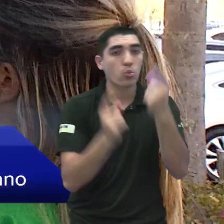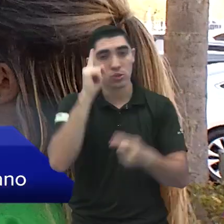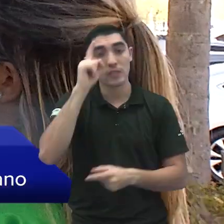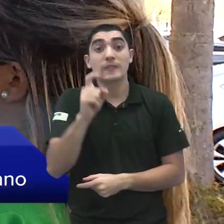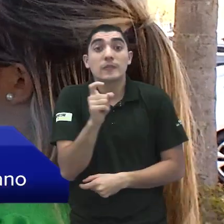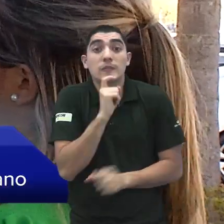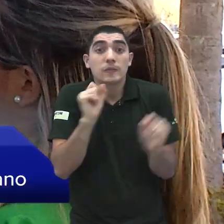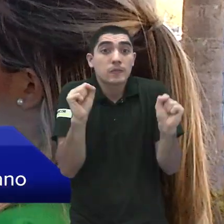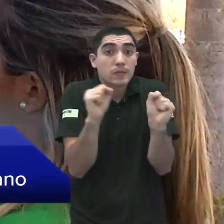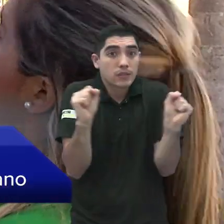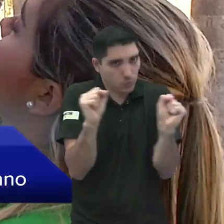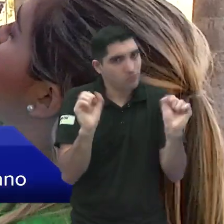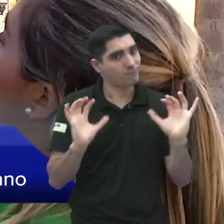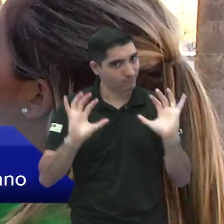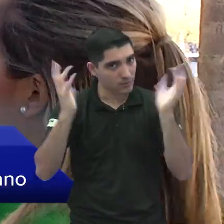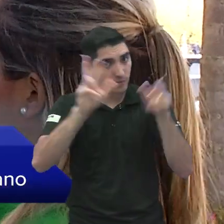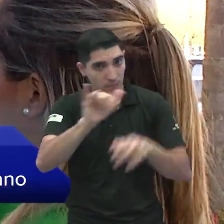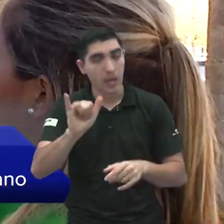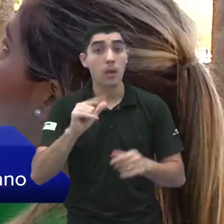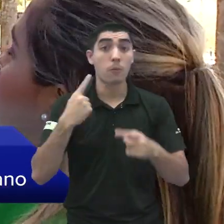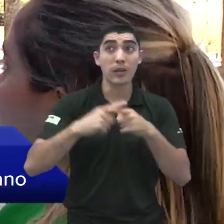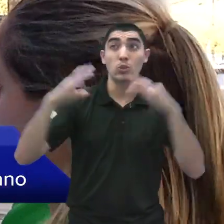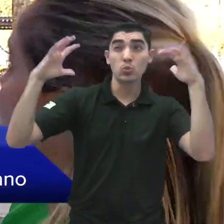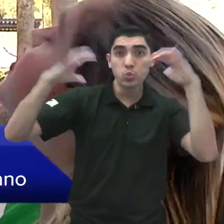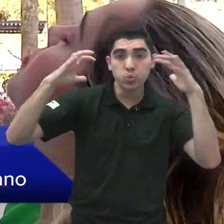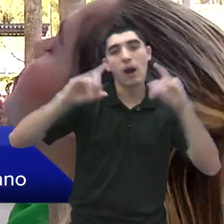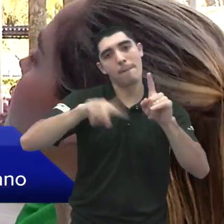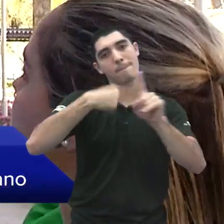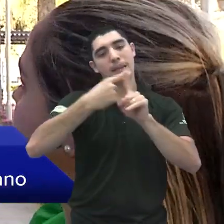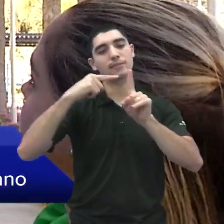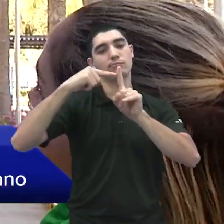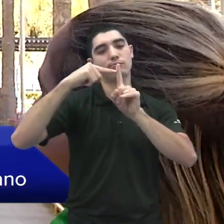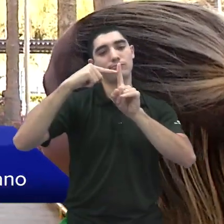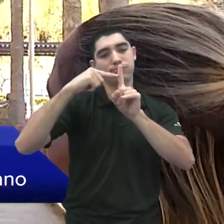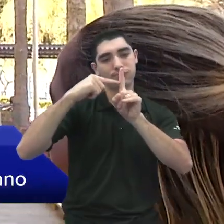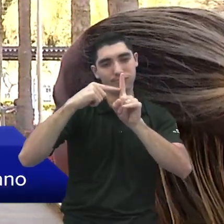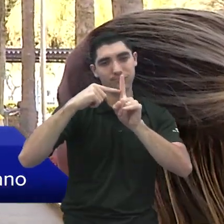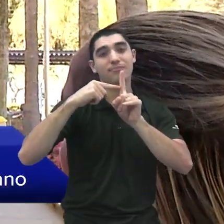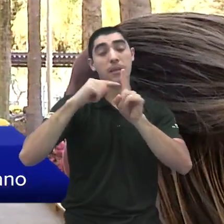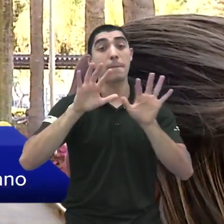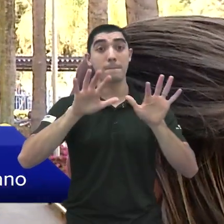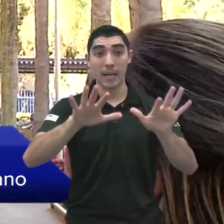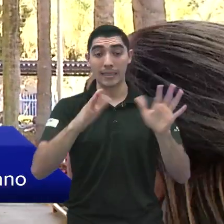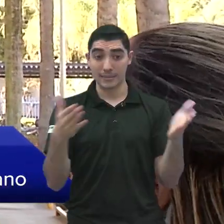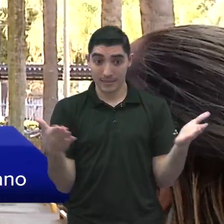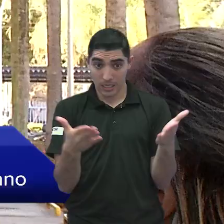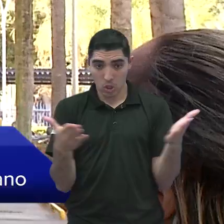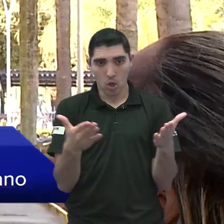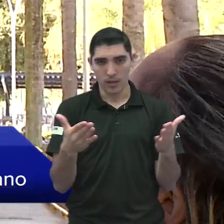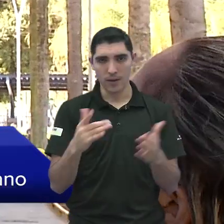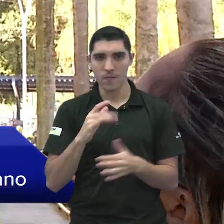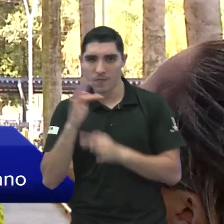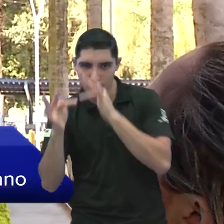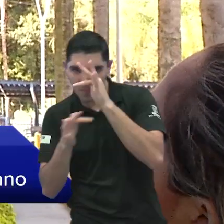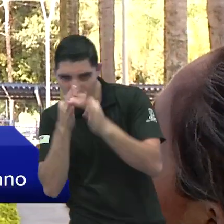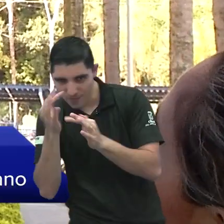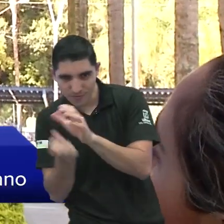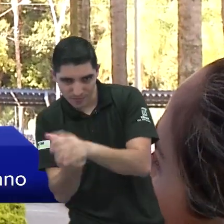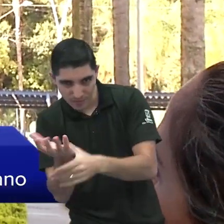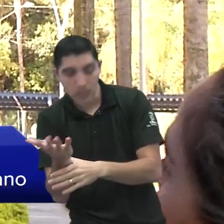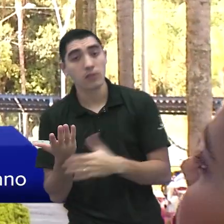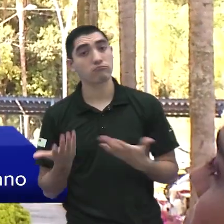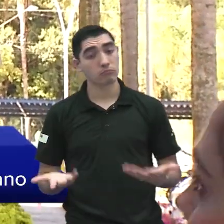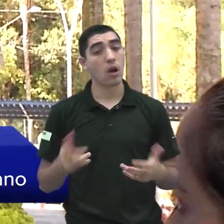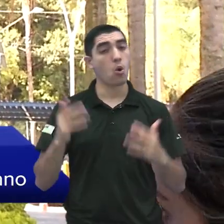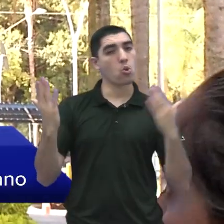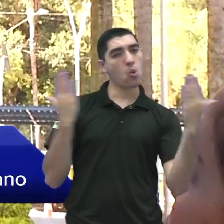por aqui, além de trazer chuva, ela traz a redução das temperaturas. Mas essa redução das frentes frias agora na primavera, elas são